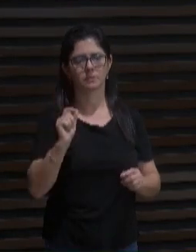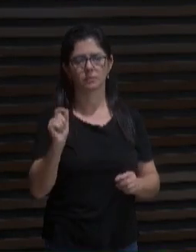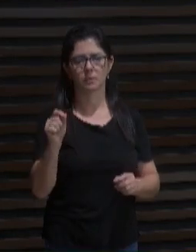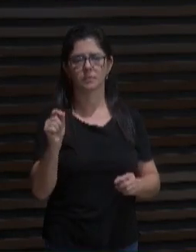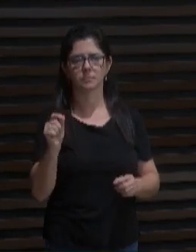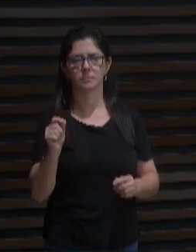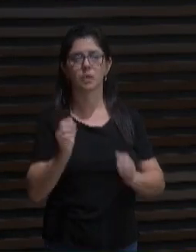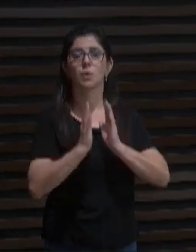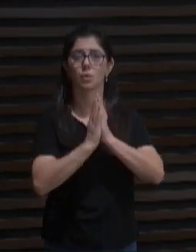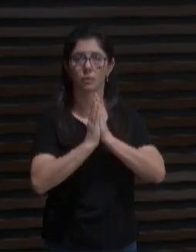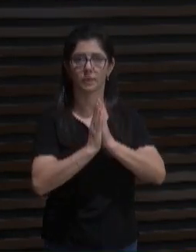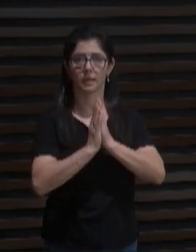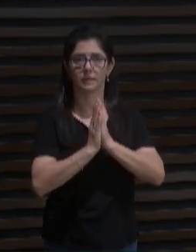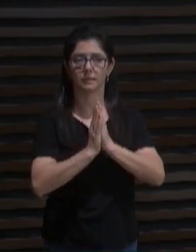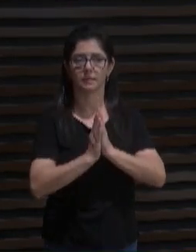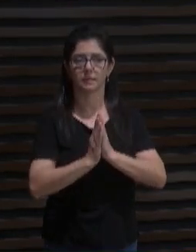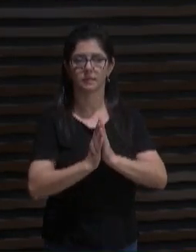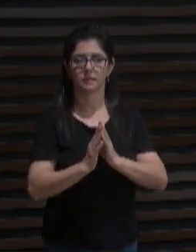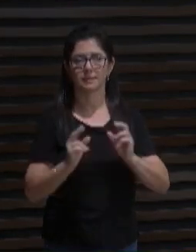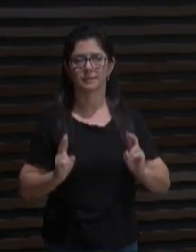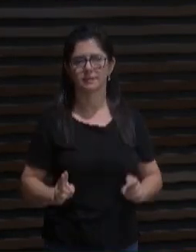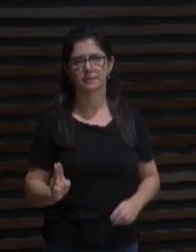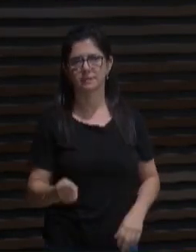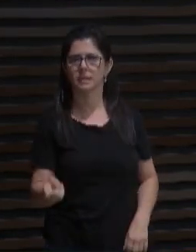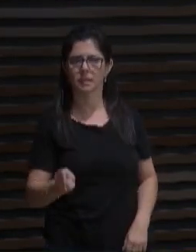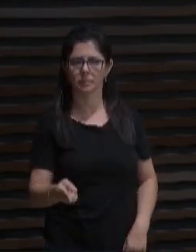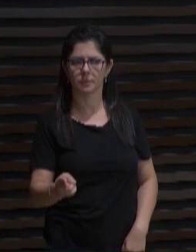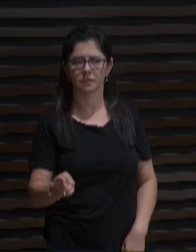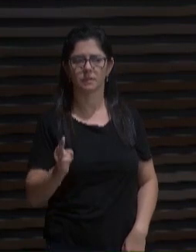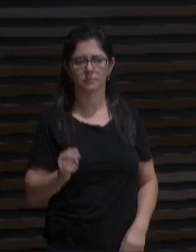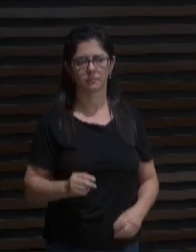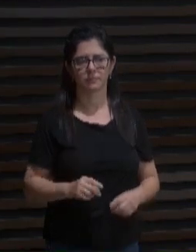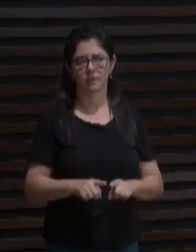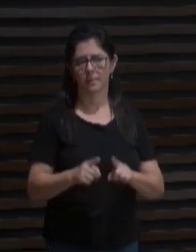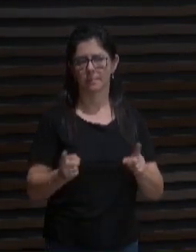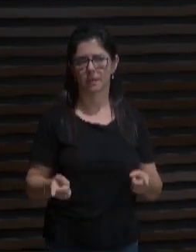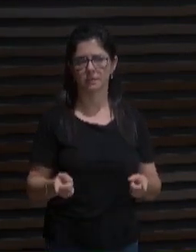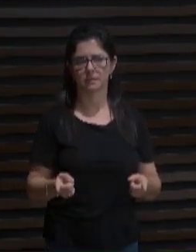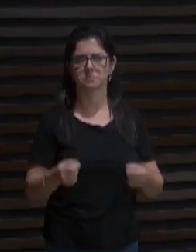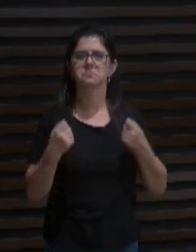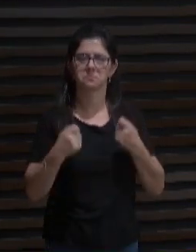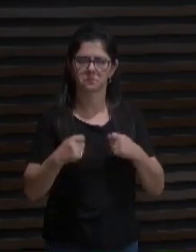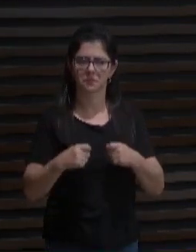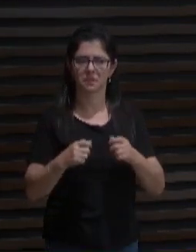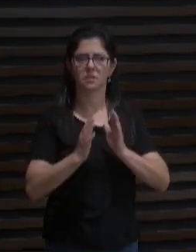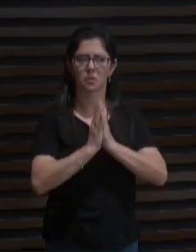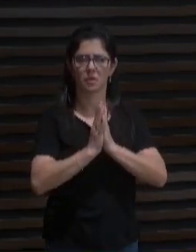Orai sem cessar. Mas com tudo isso aqui, precisa de orar ainda? Meu